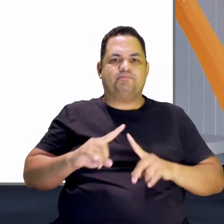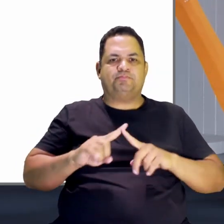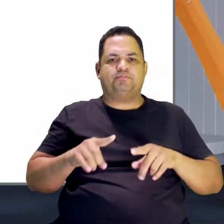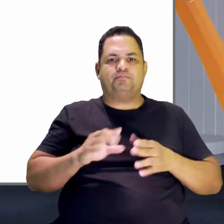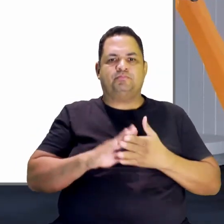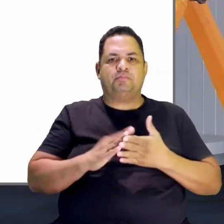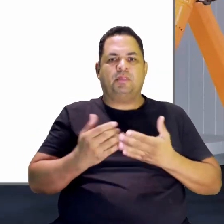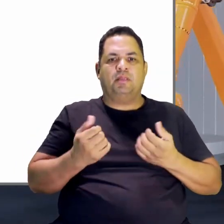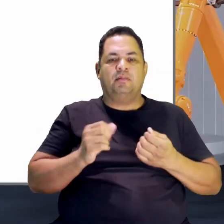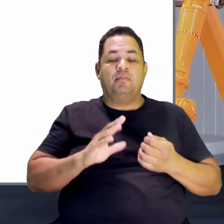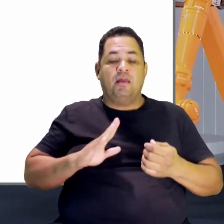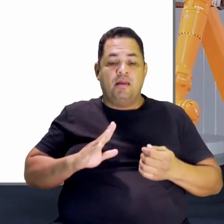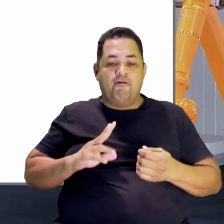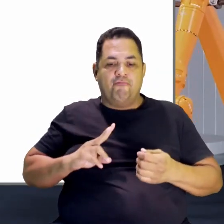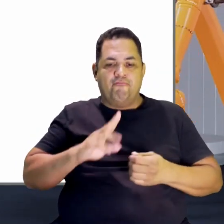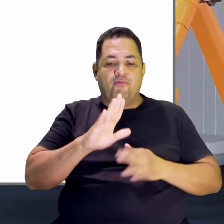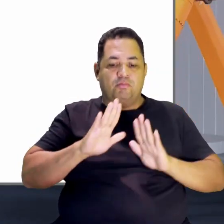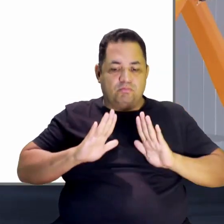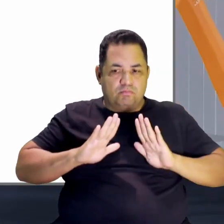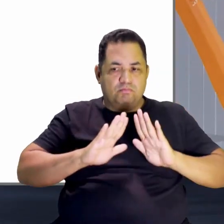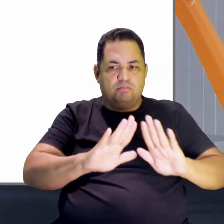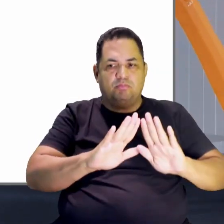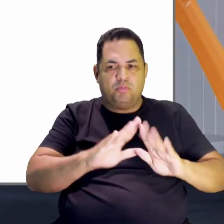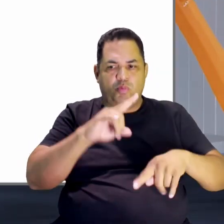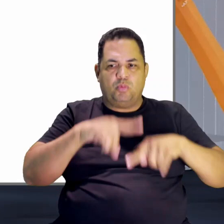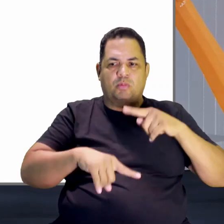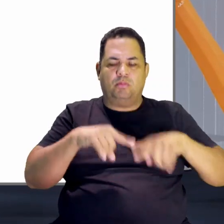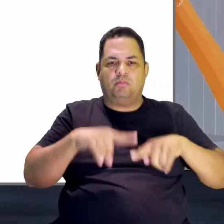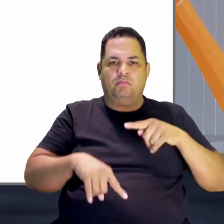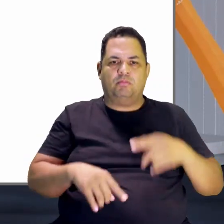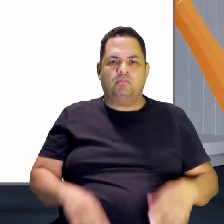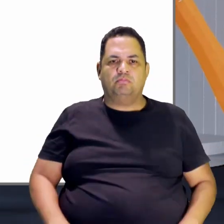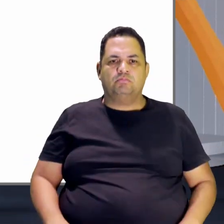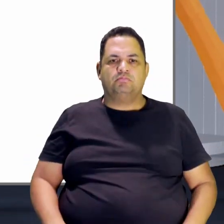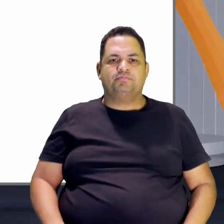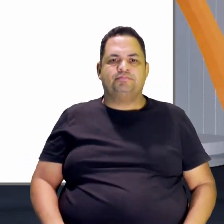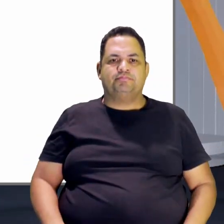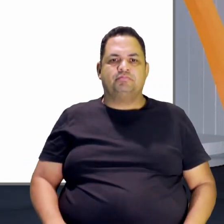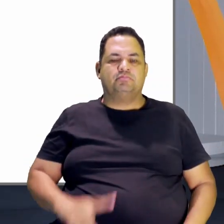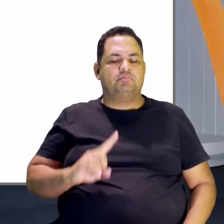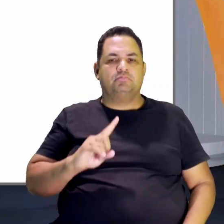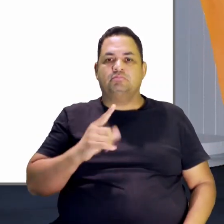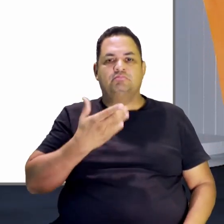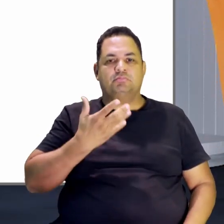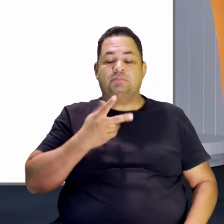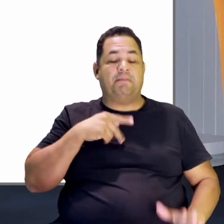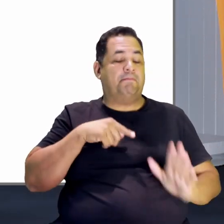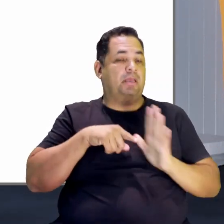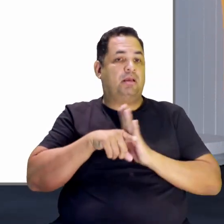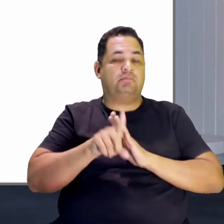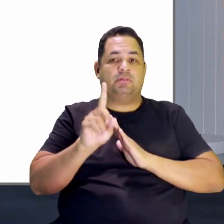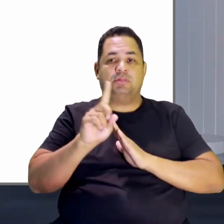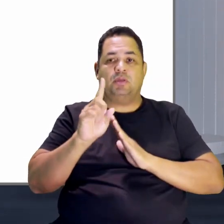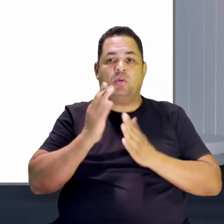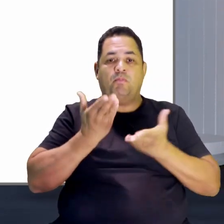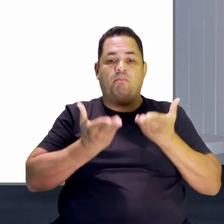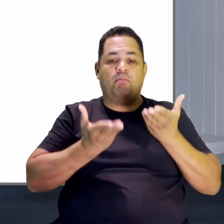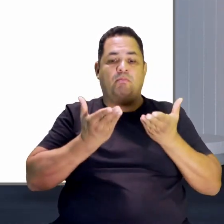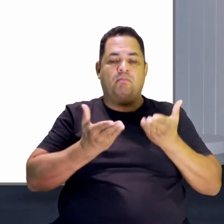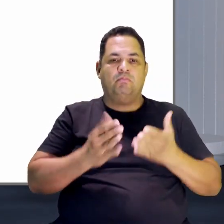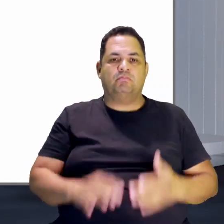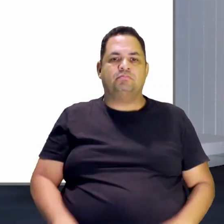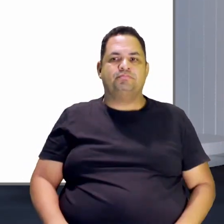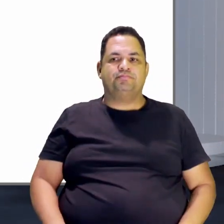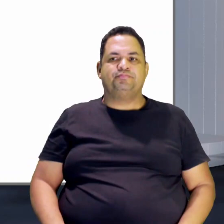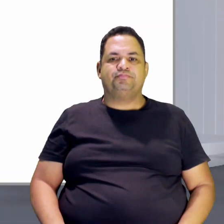uma força aplicada no corpo. Não quer saber do peso do corpo. Tudo bem? Não confunda as